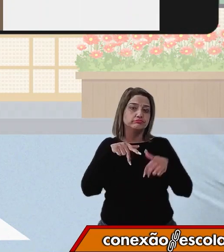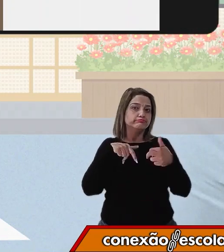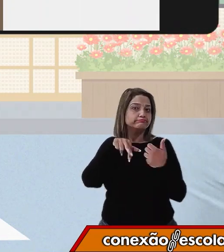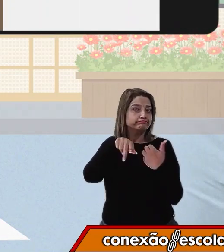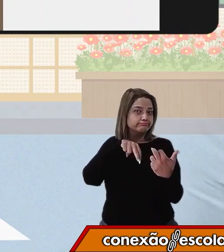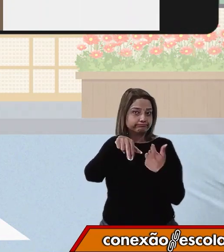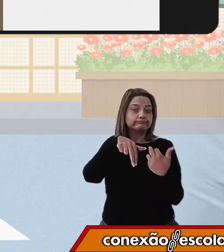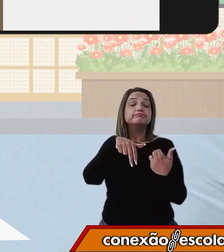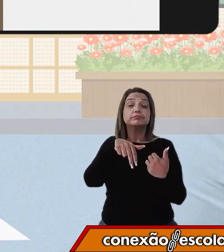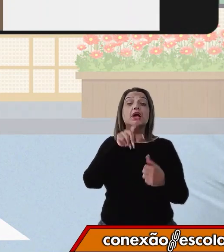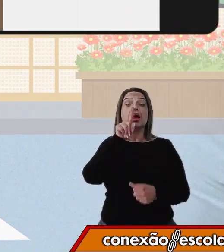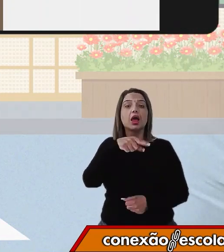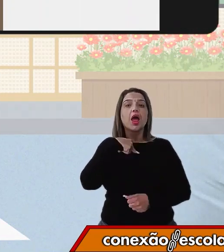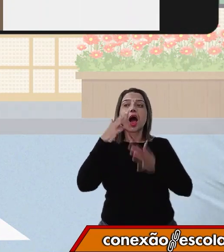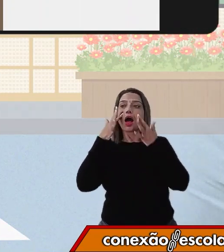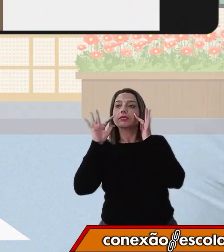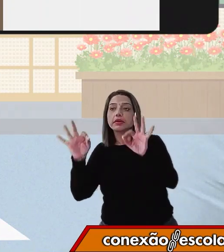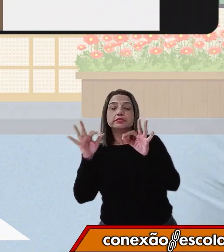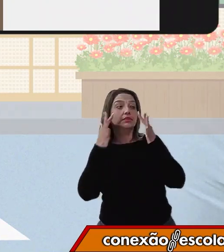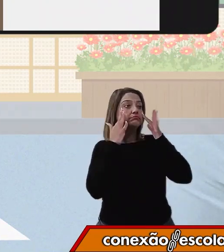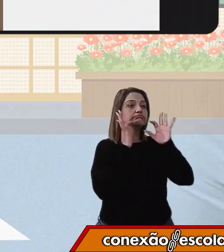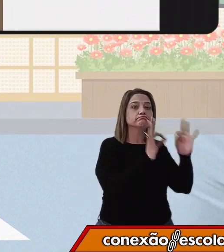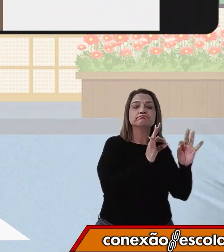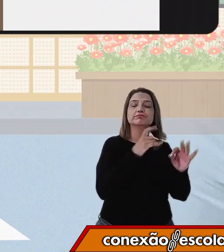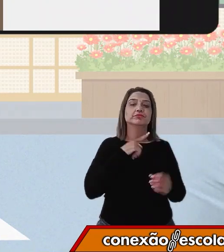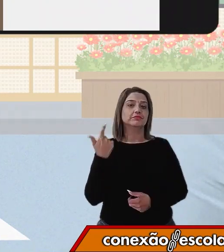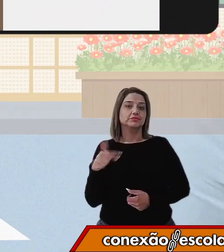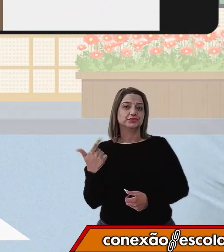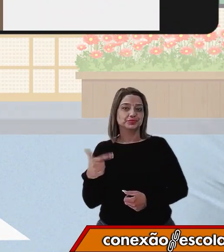pois eles tiram sua atenção